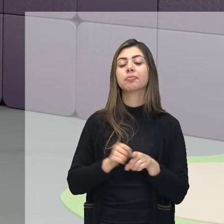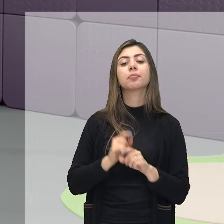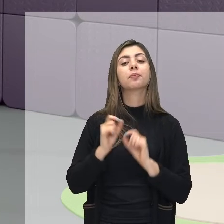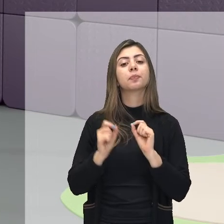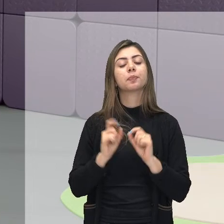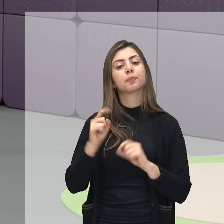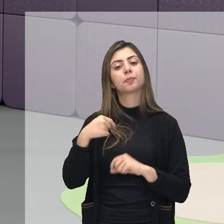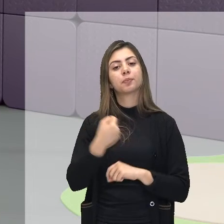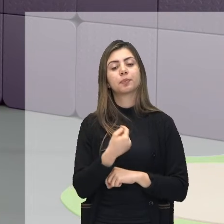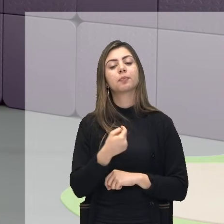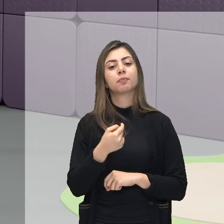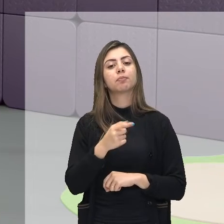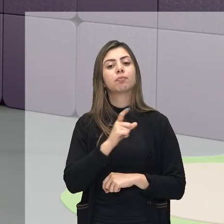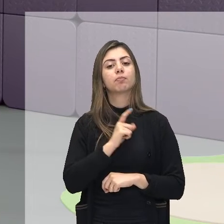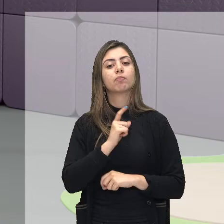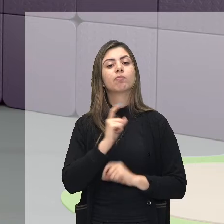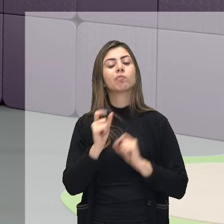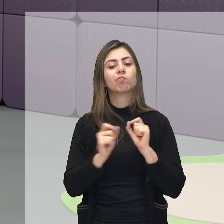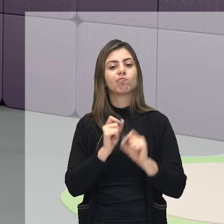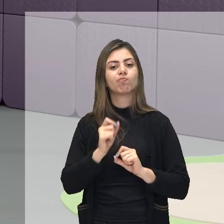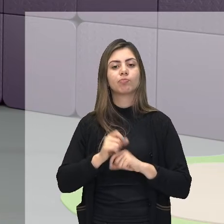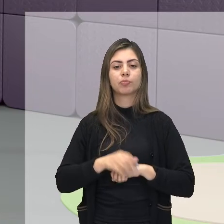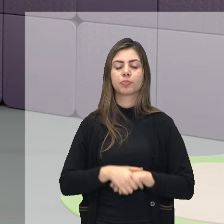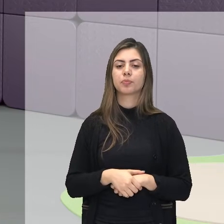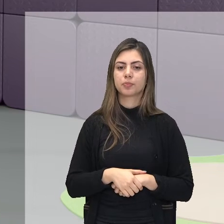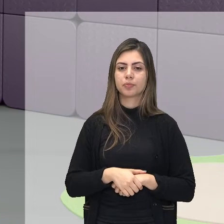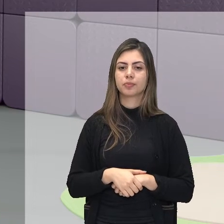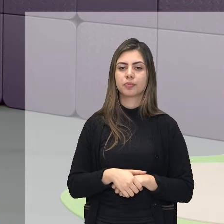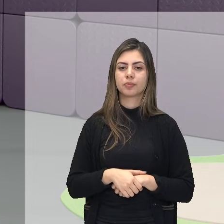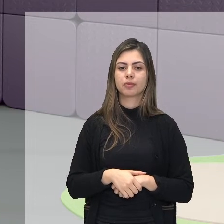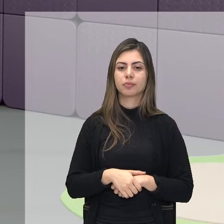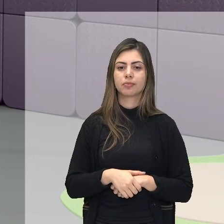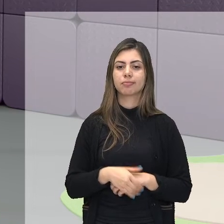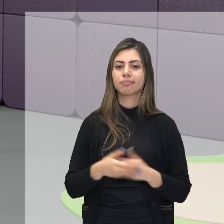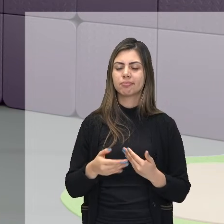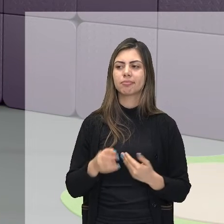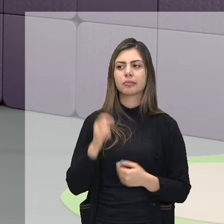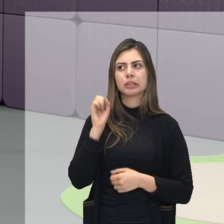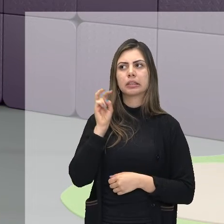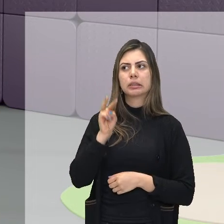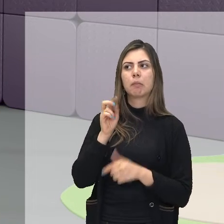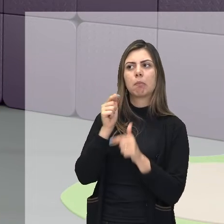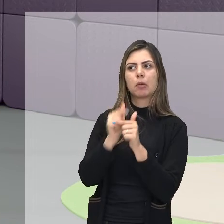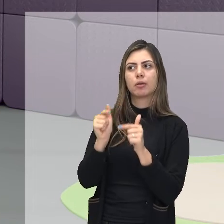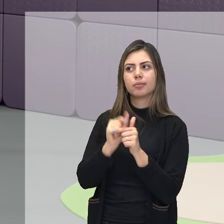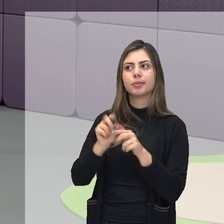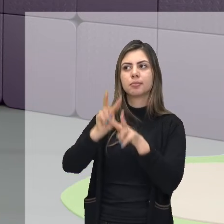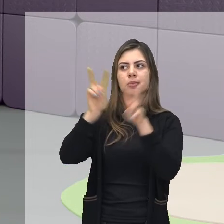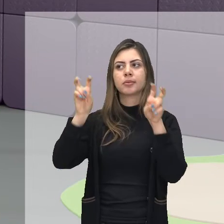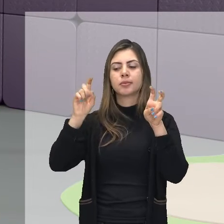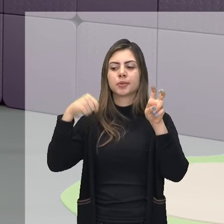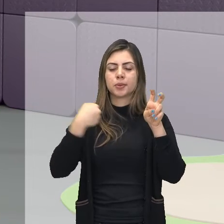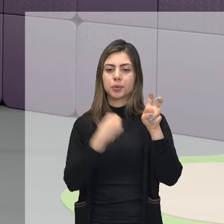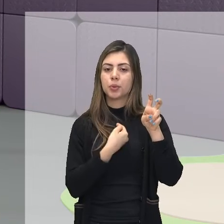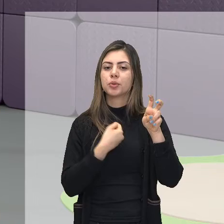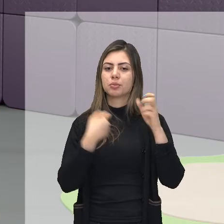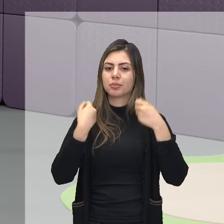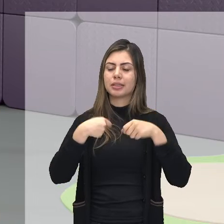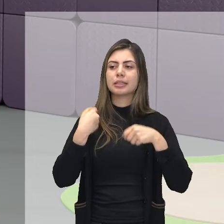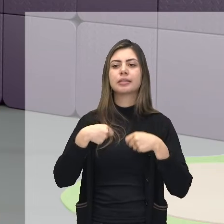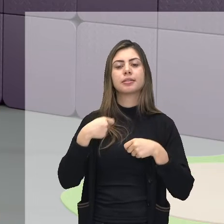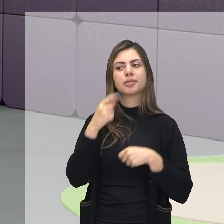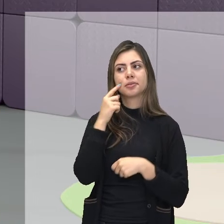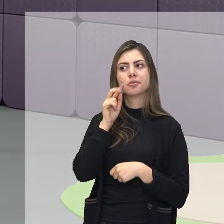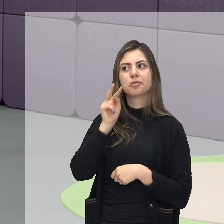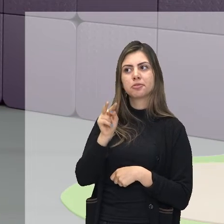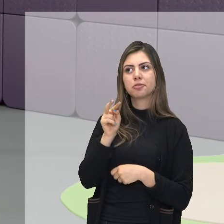nós temos a gente precisa rever toda essa situação, né? E isso está sendo feito. De que